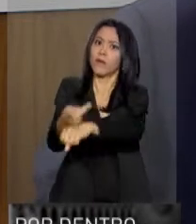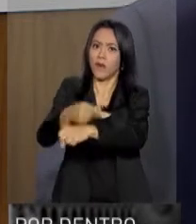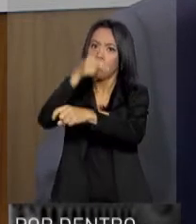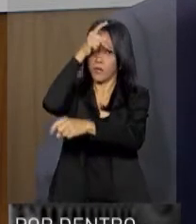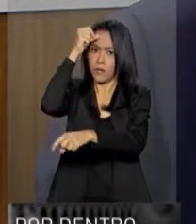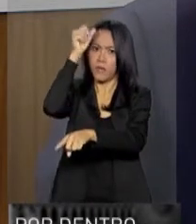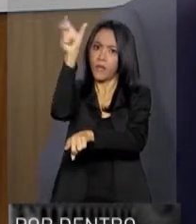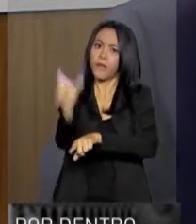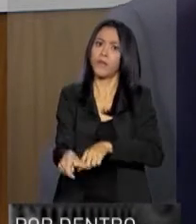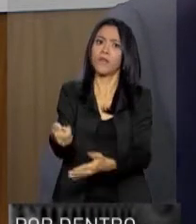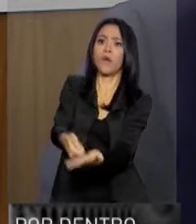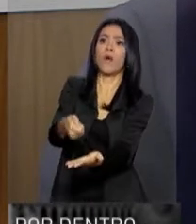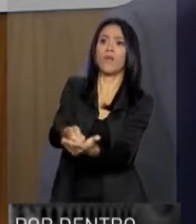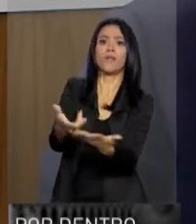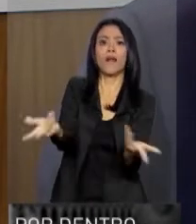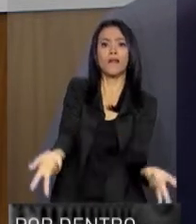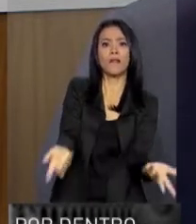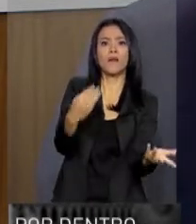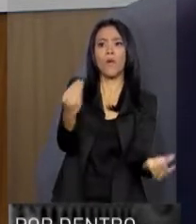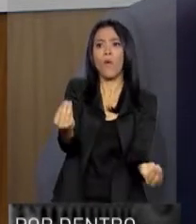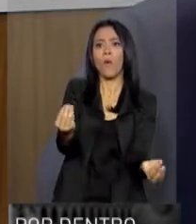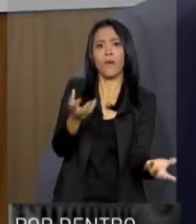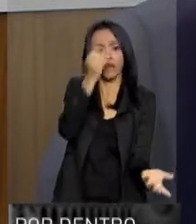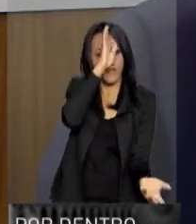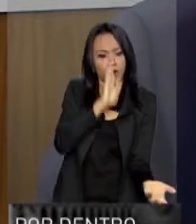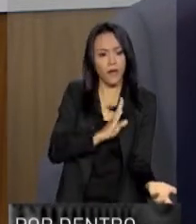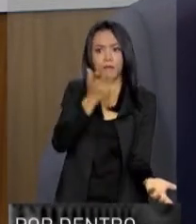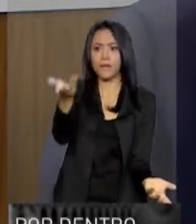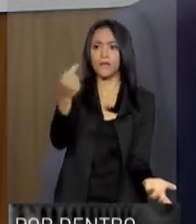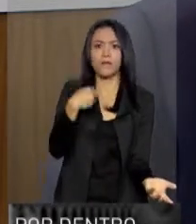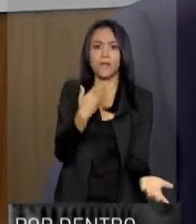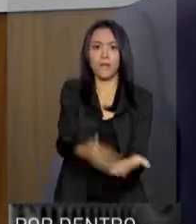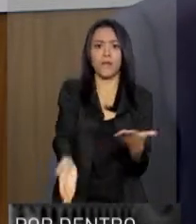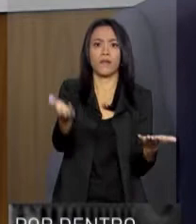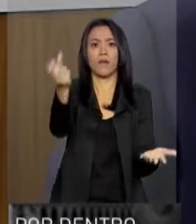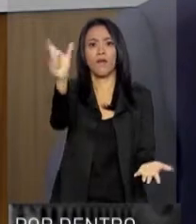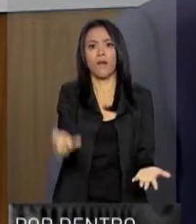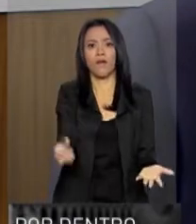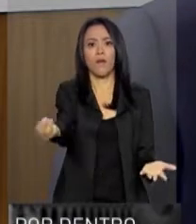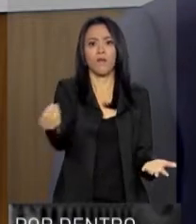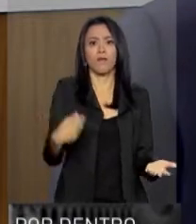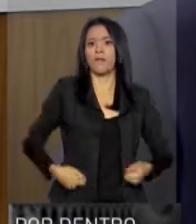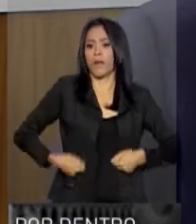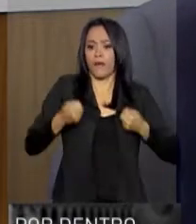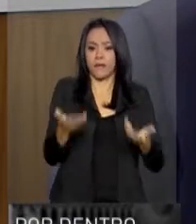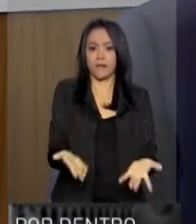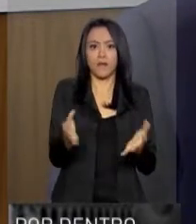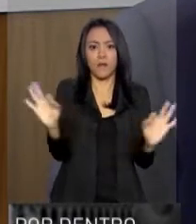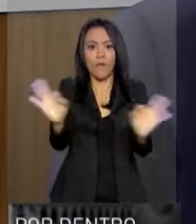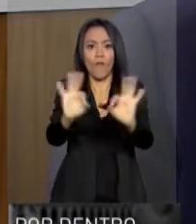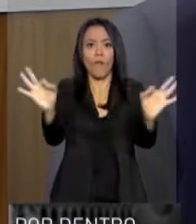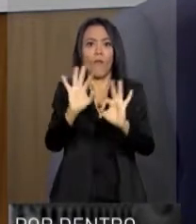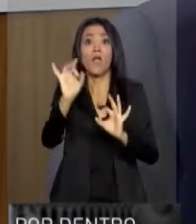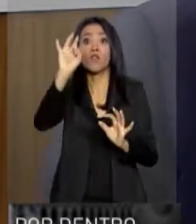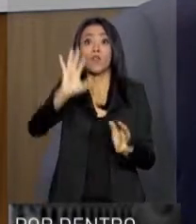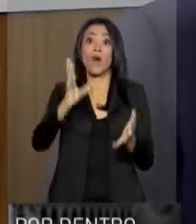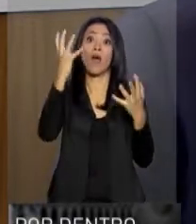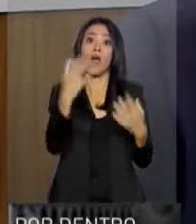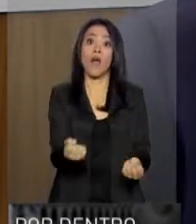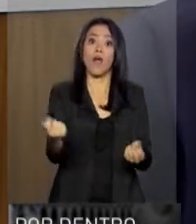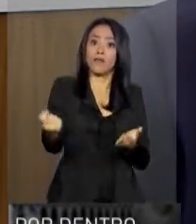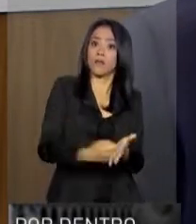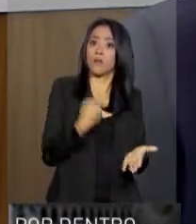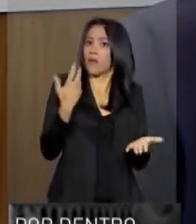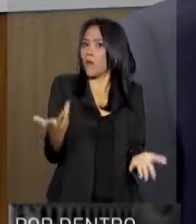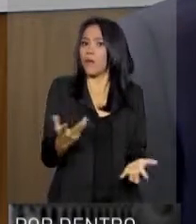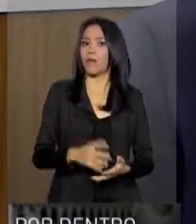ou prefeita cobrando uma prefeito como é que pode gratuito com a prefeitura a prefeitura não tem custo nenhum basta fazer a sua visão e o prefeito daí vai